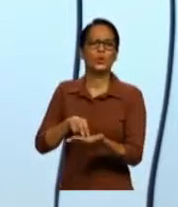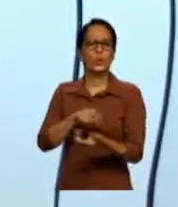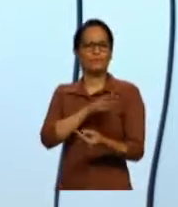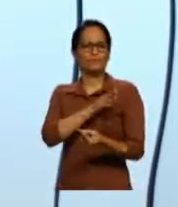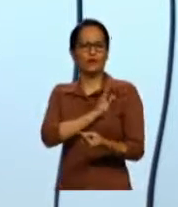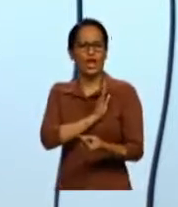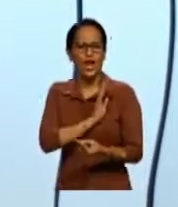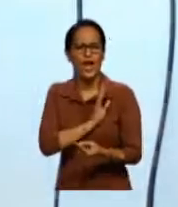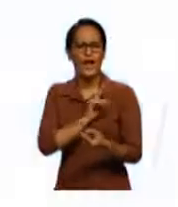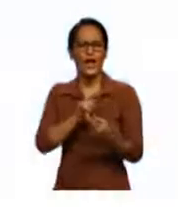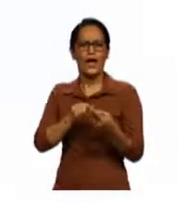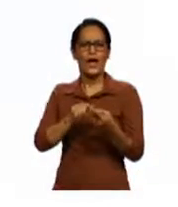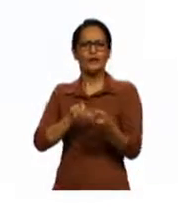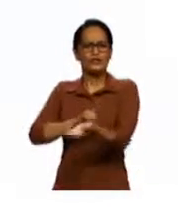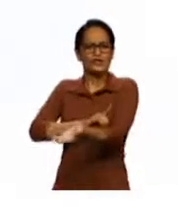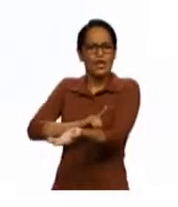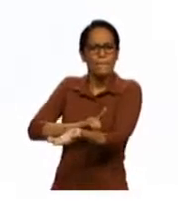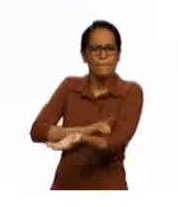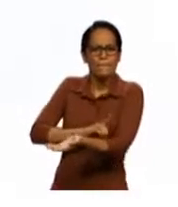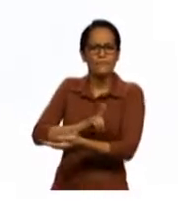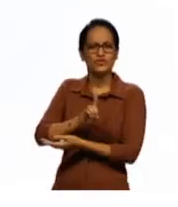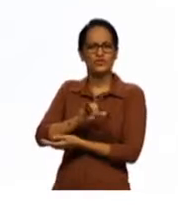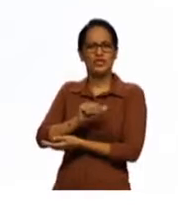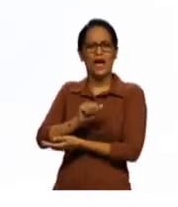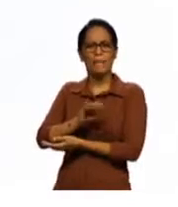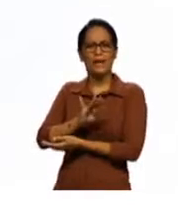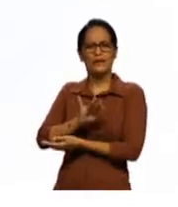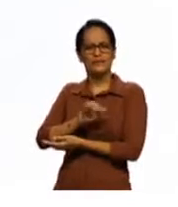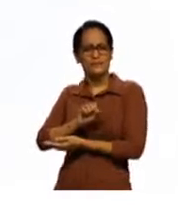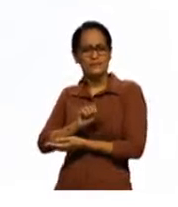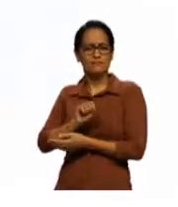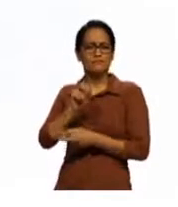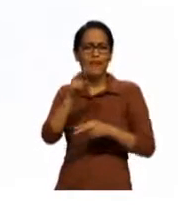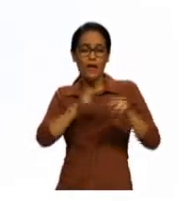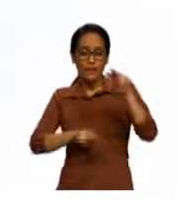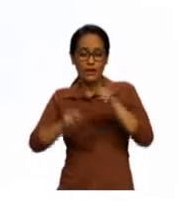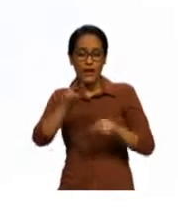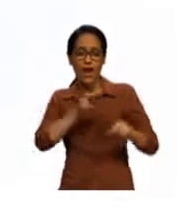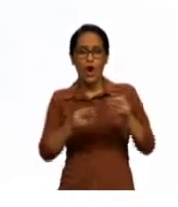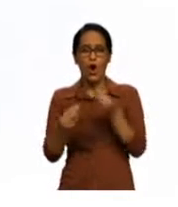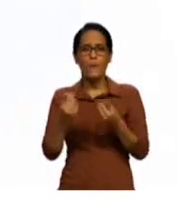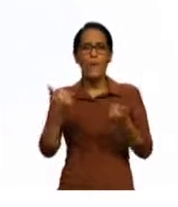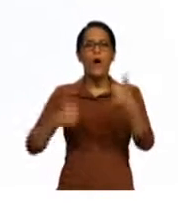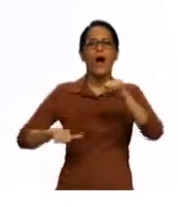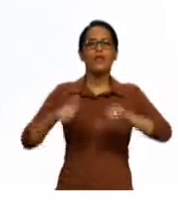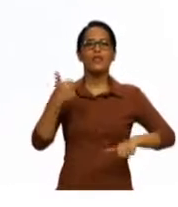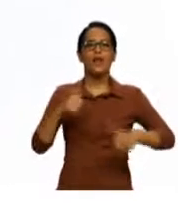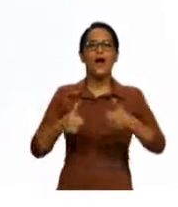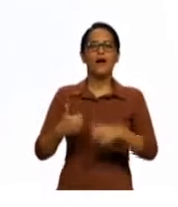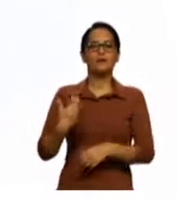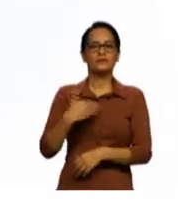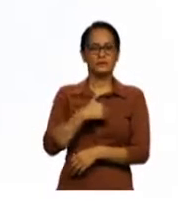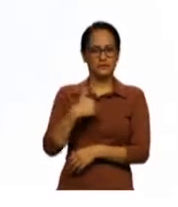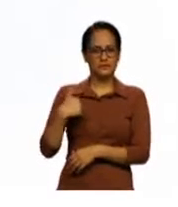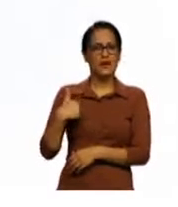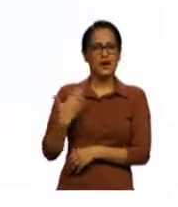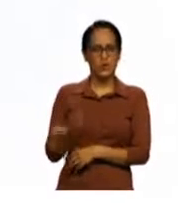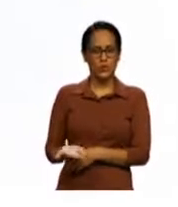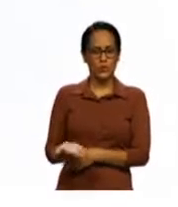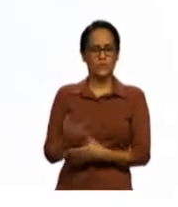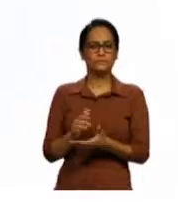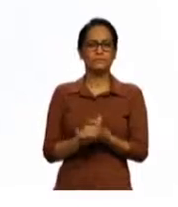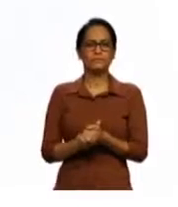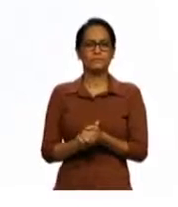diabetes e tudo mais, ao analisarmos, então, os indicadores de qualidade de saúde, a gente pode falar que são